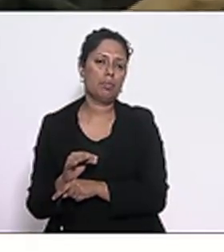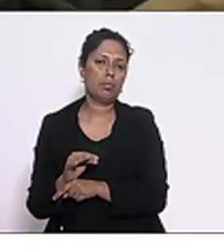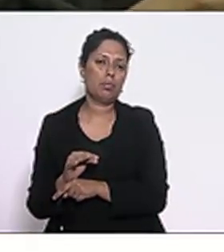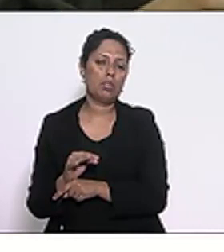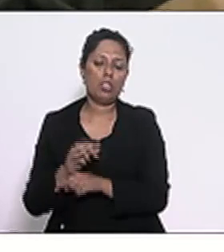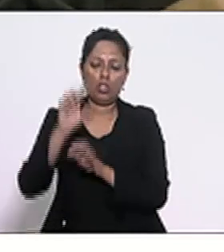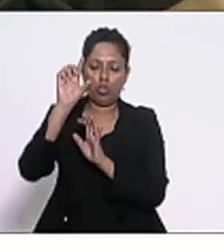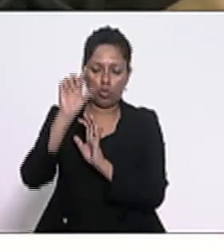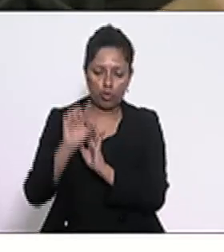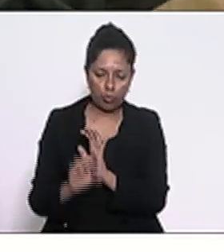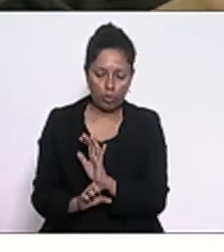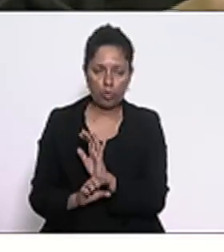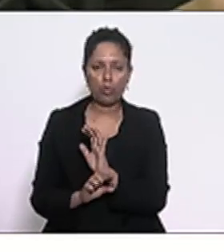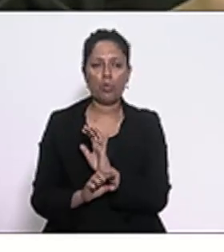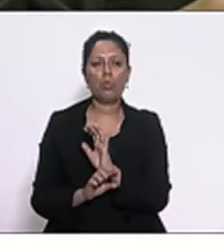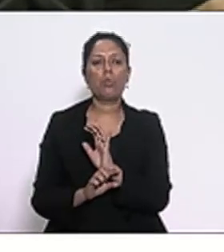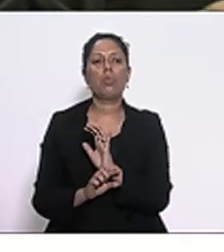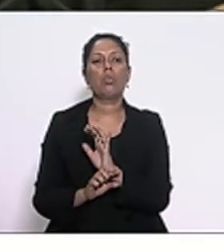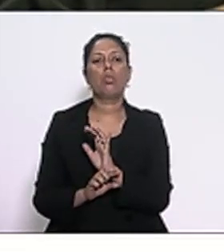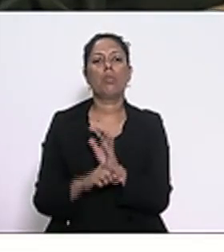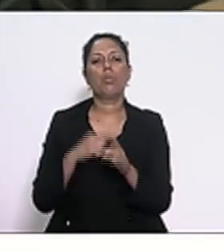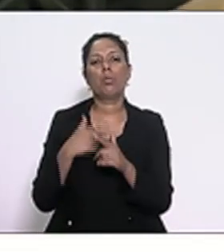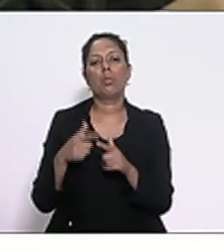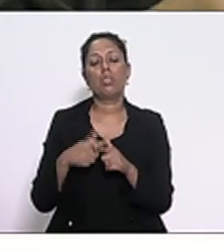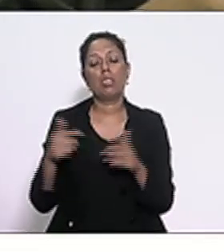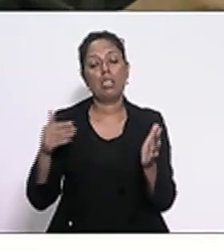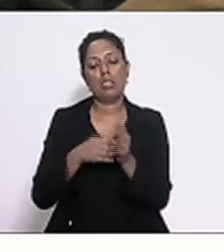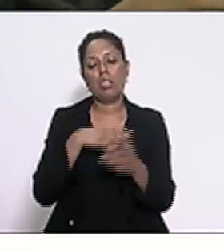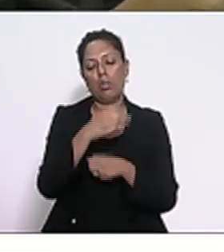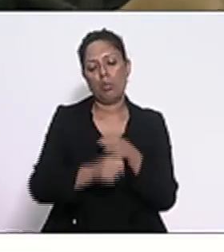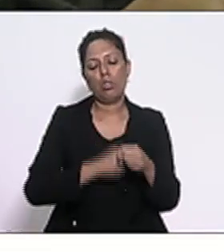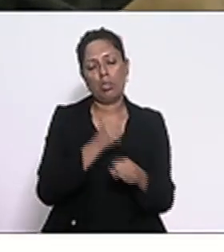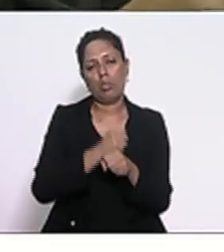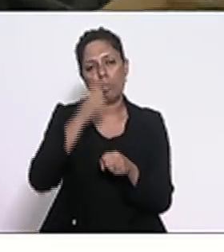baixar a plataforma até o ano que vem.